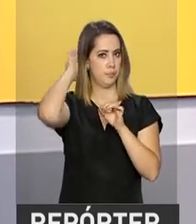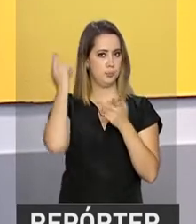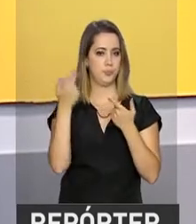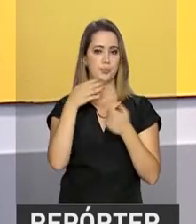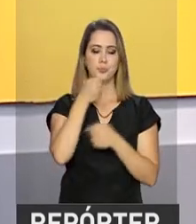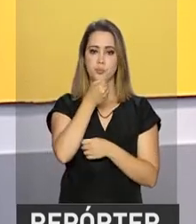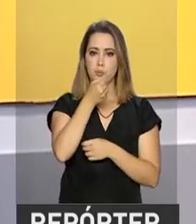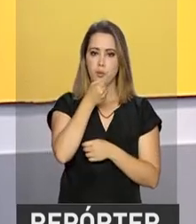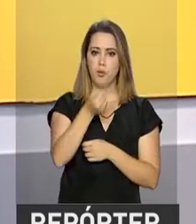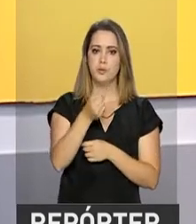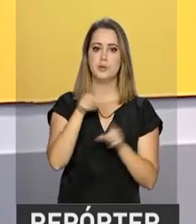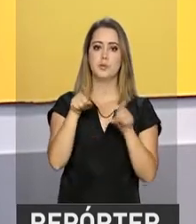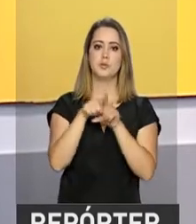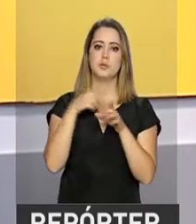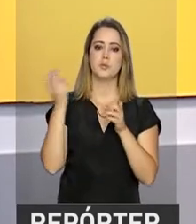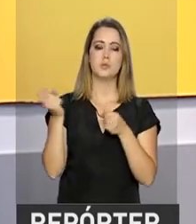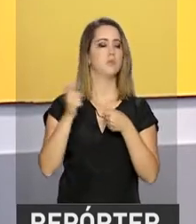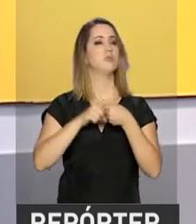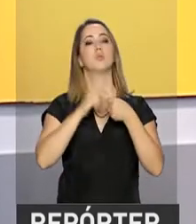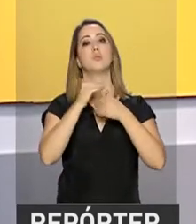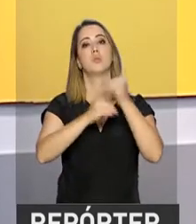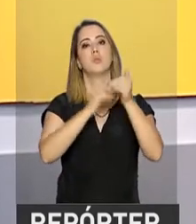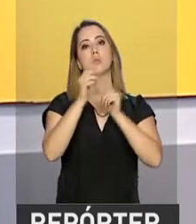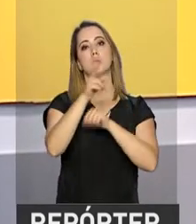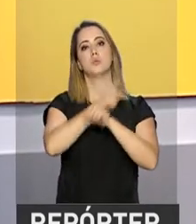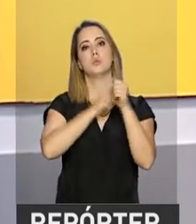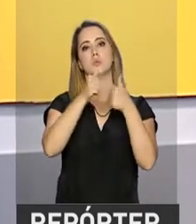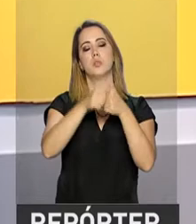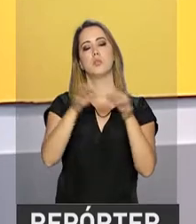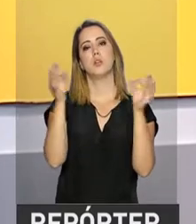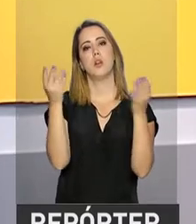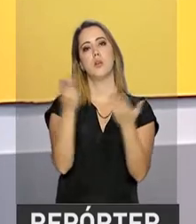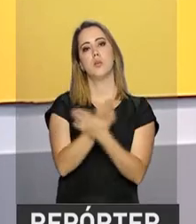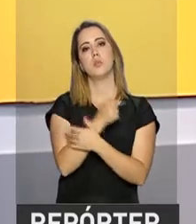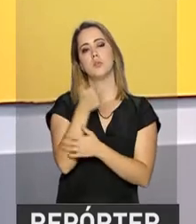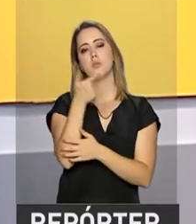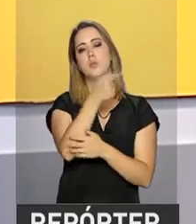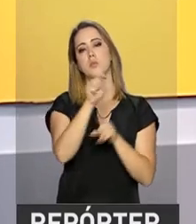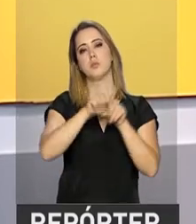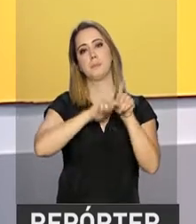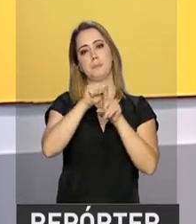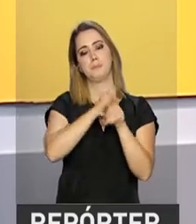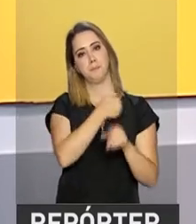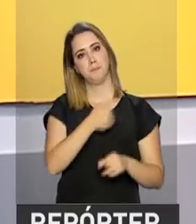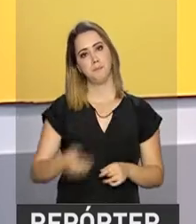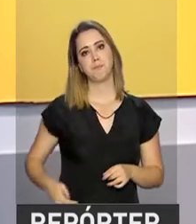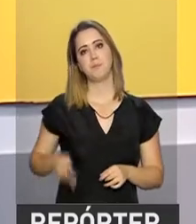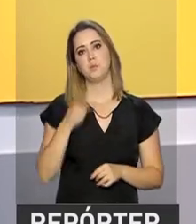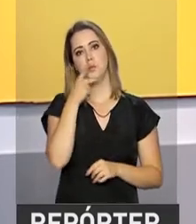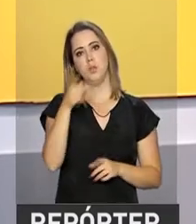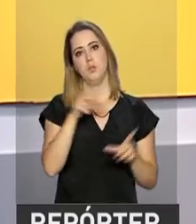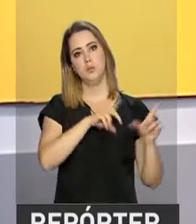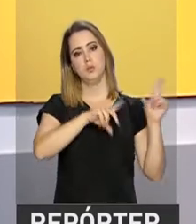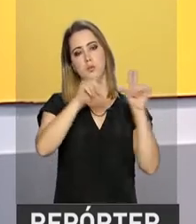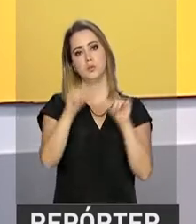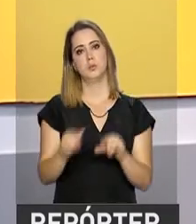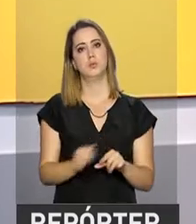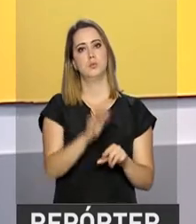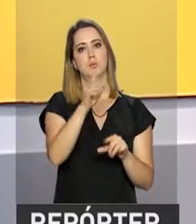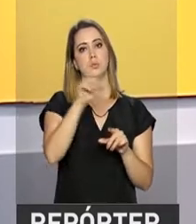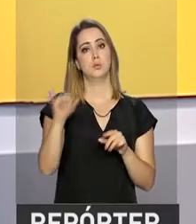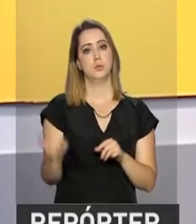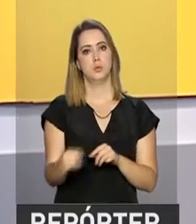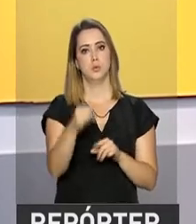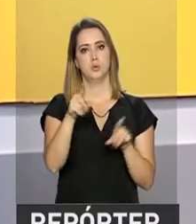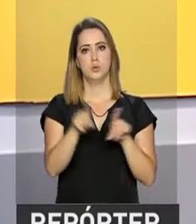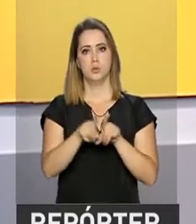destacou a retomada do crescimento do país que está se consolidando após 17 meses de governo ele falou sobre a redução da inflação e dos juros